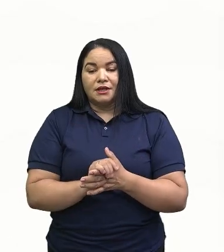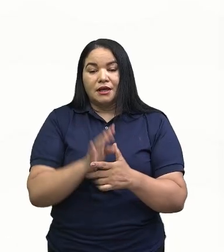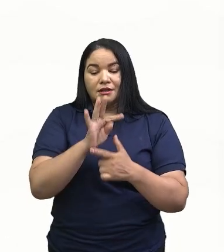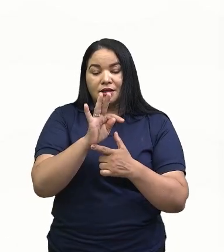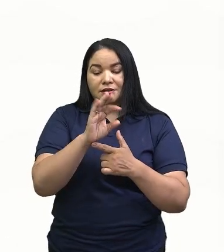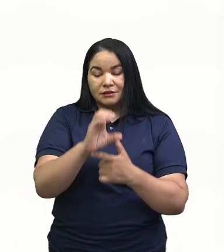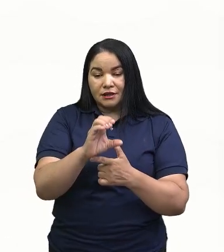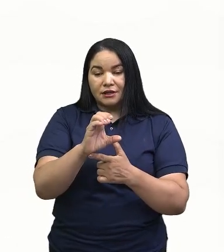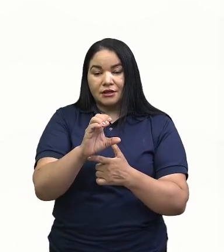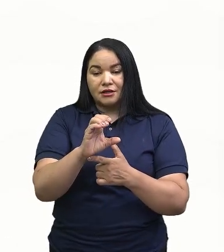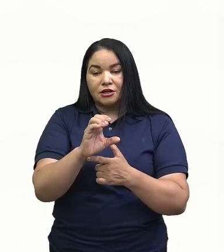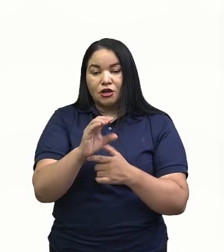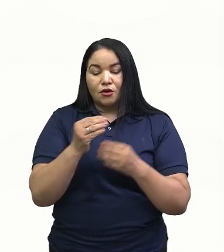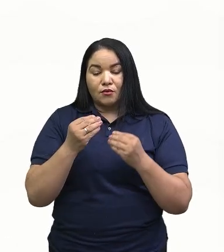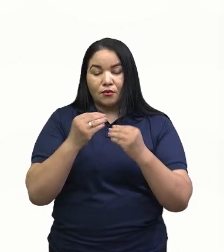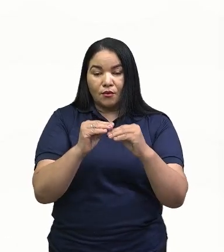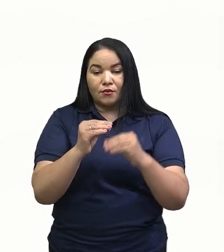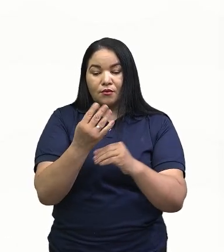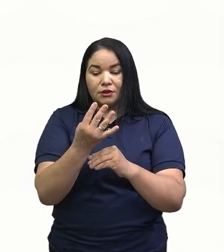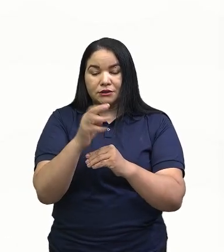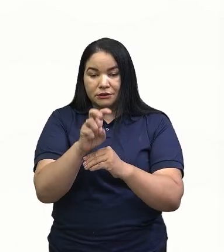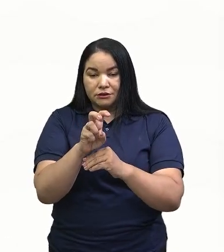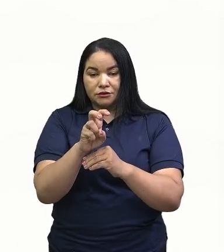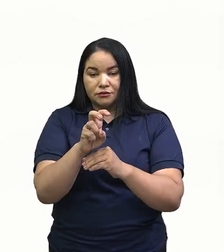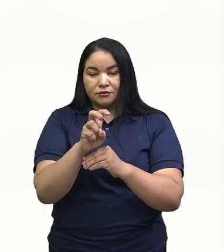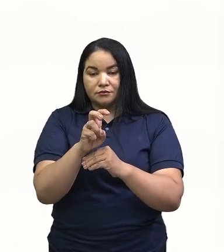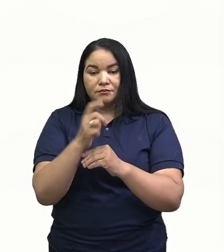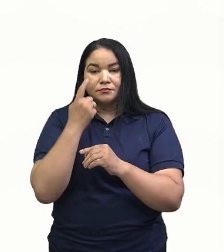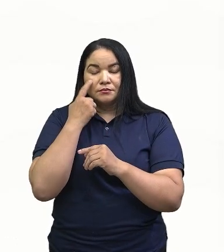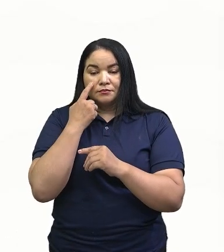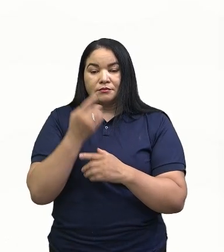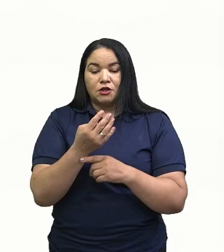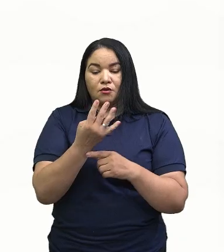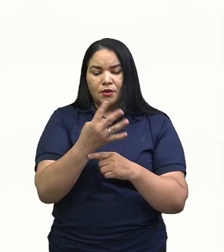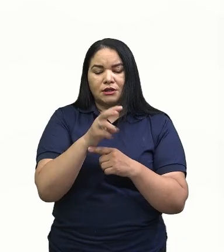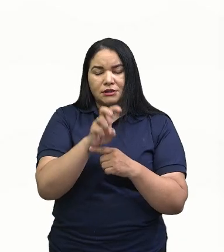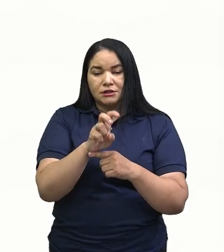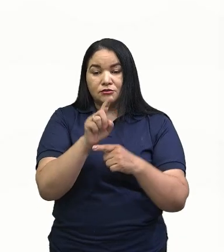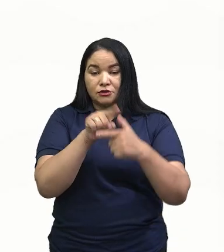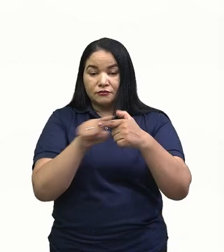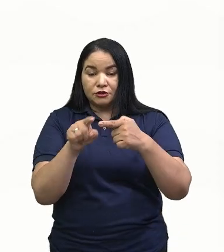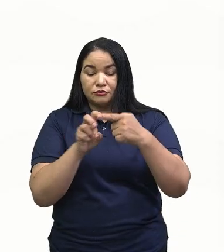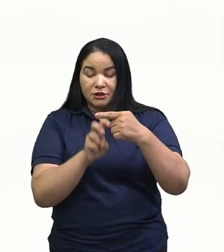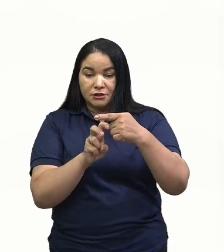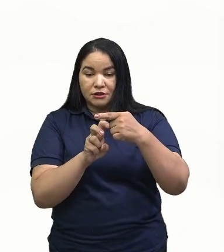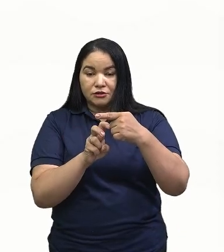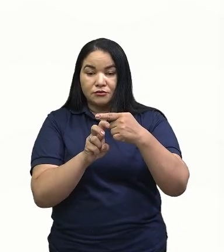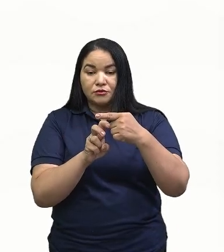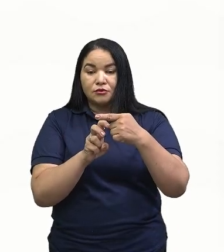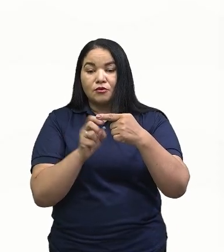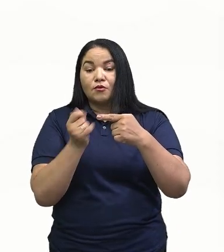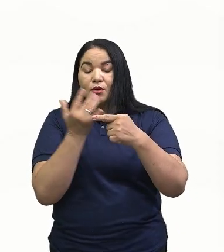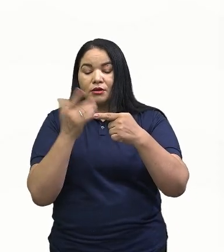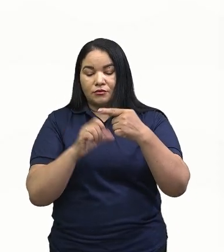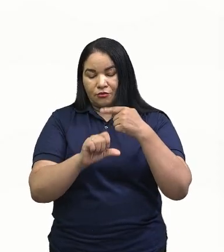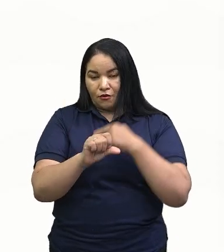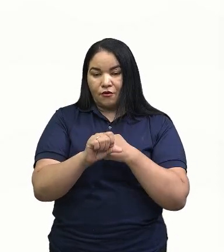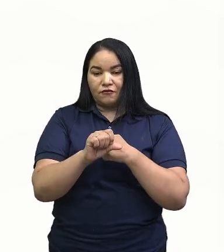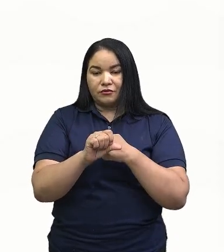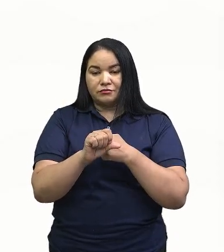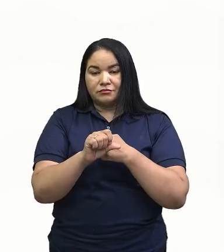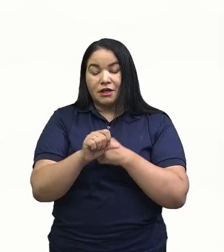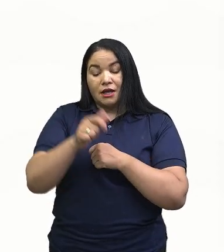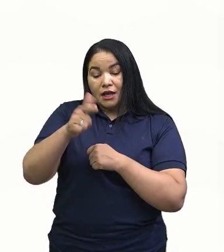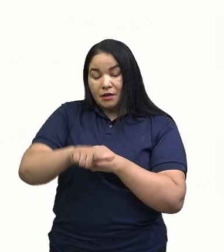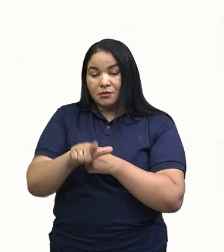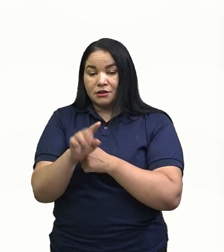TC, coloco 45. 45 dividido por 5 equivale a 9. E